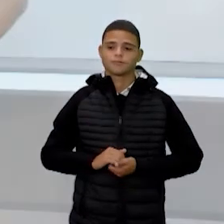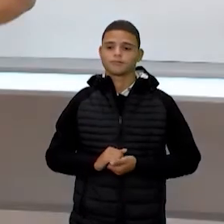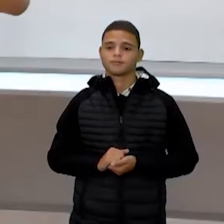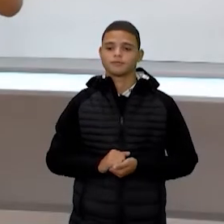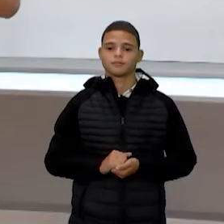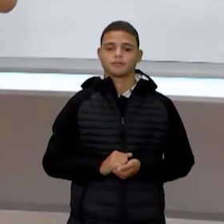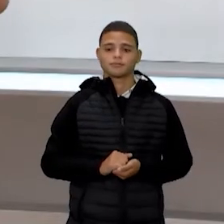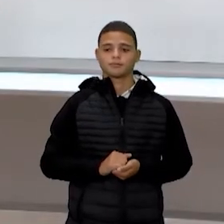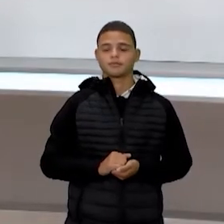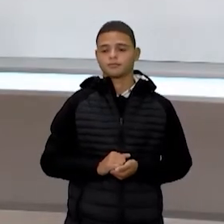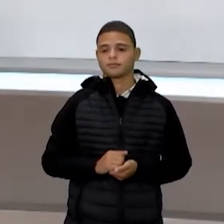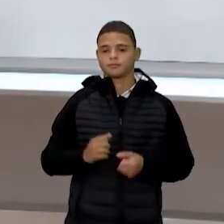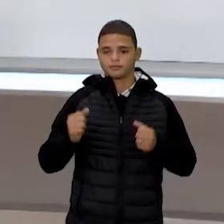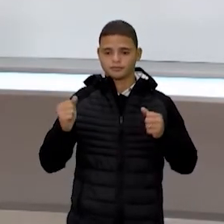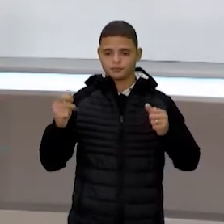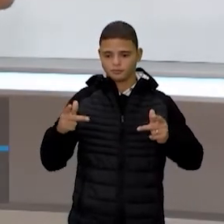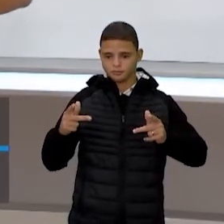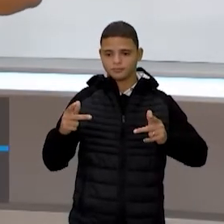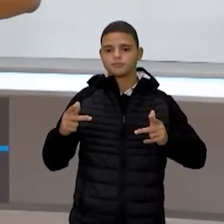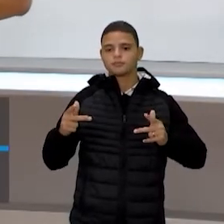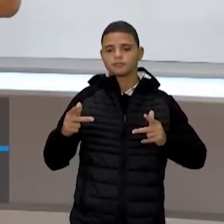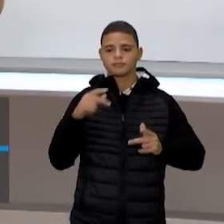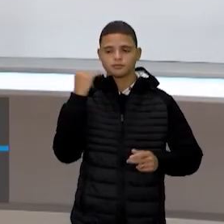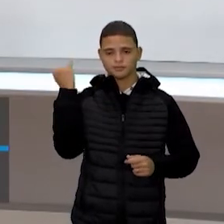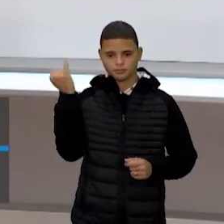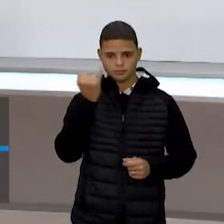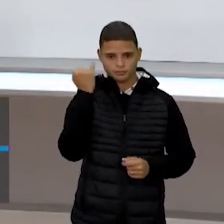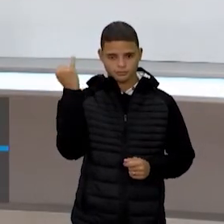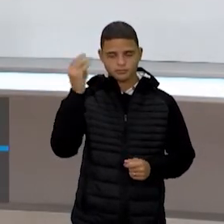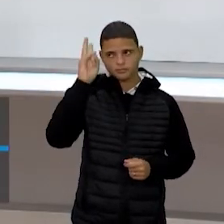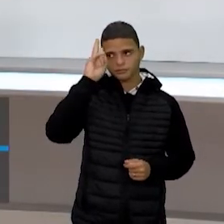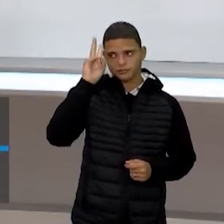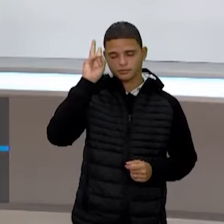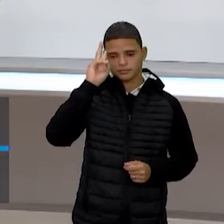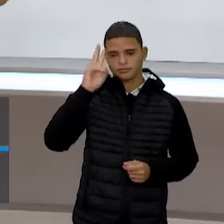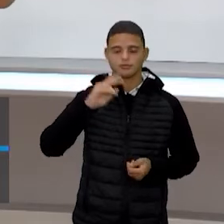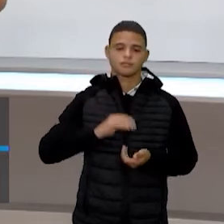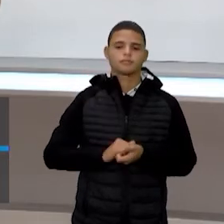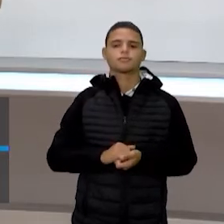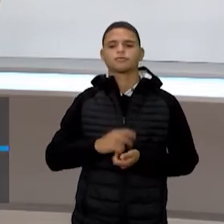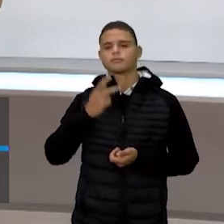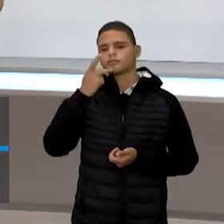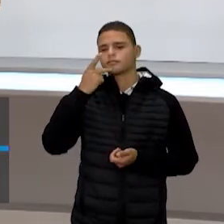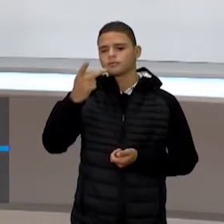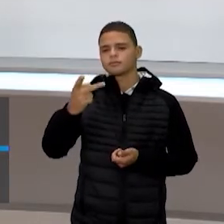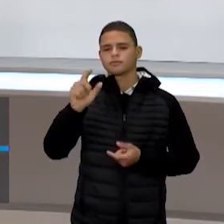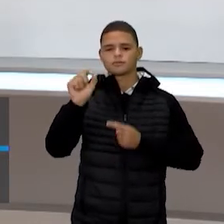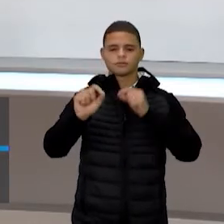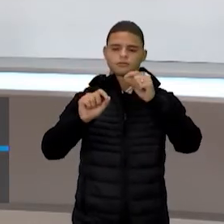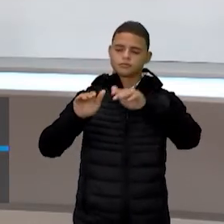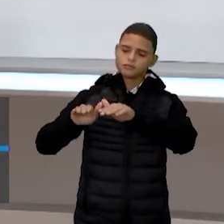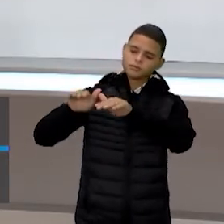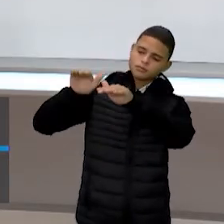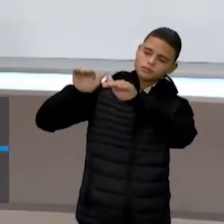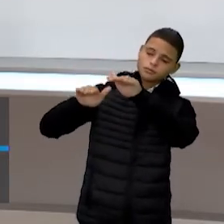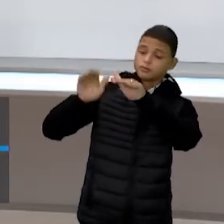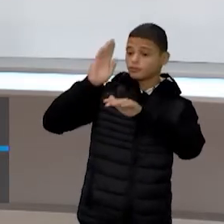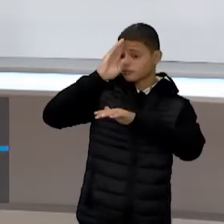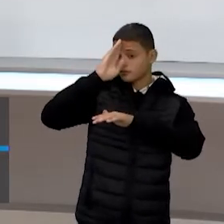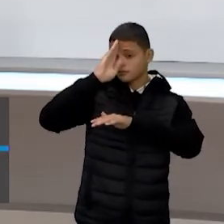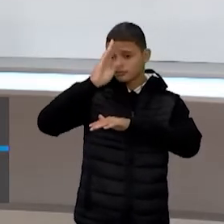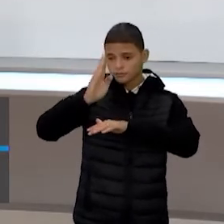proporcionalidade. Muito bem. Gente, ó, é importante frisar também que a gente está falando aí de proporcionalidade direta,